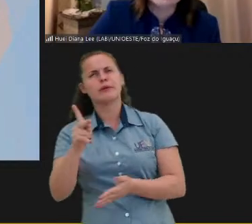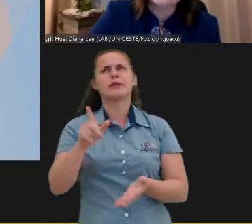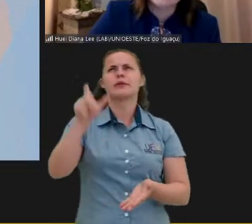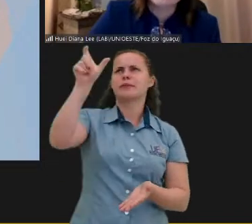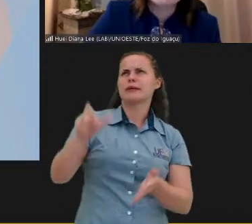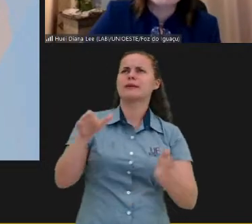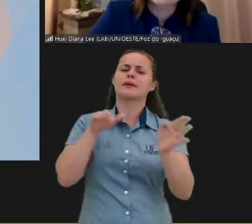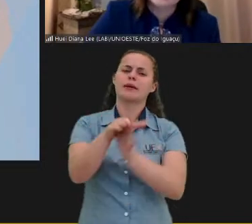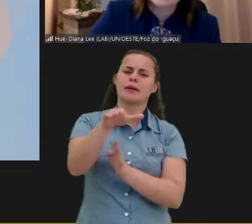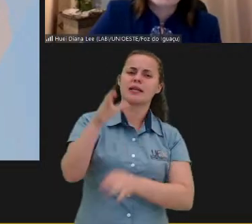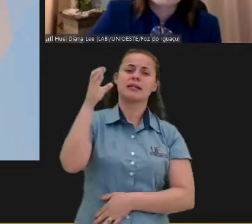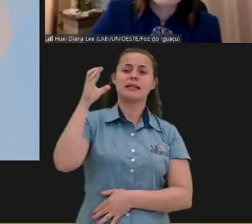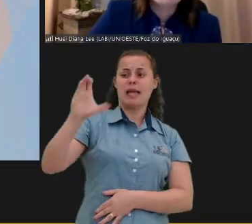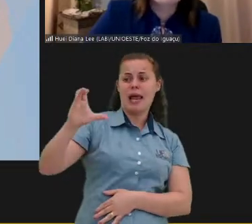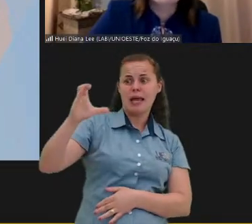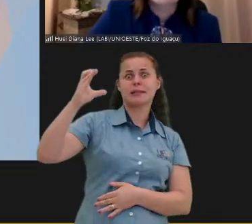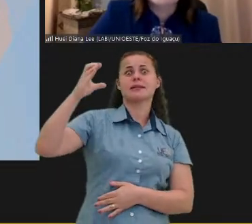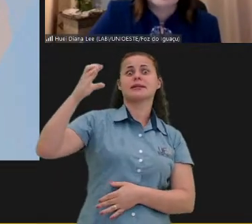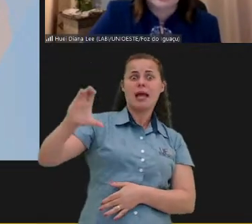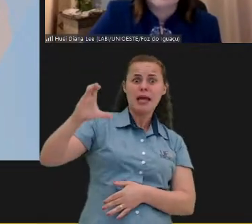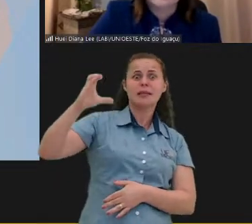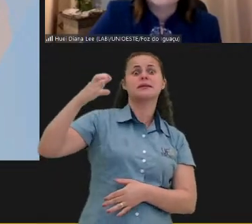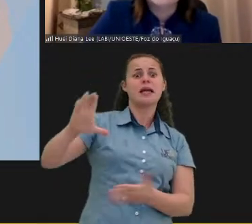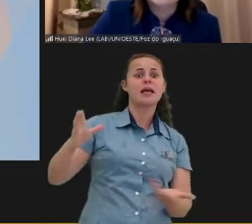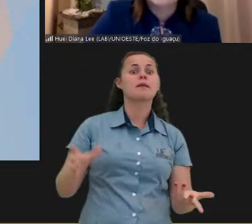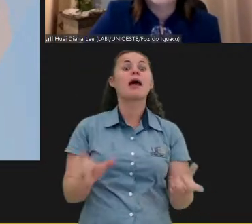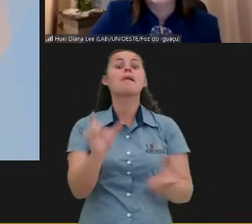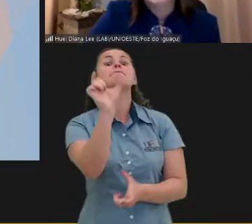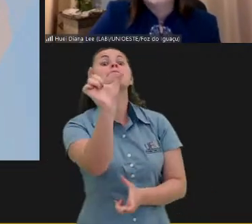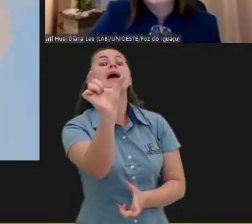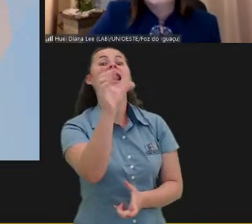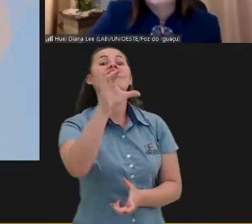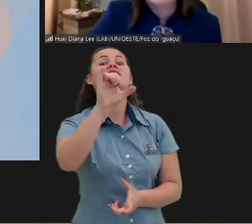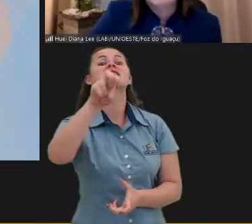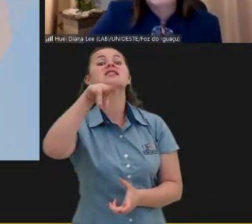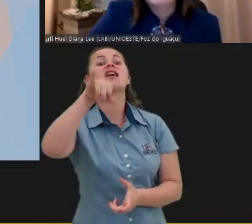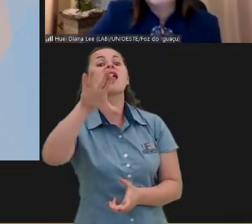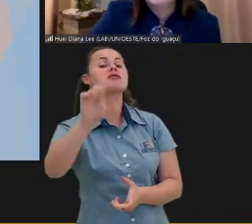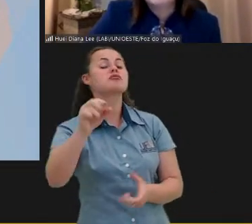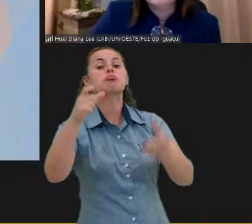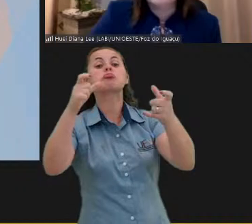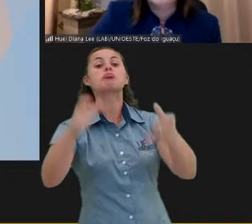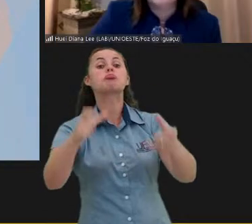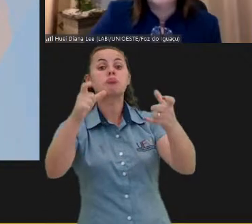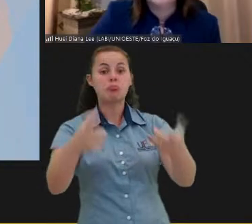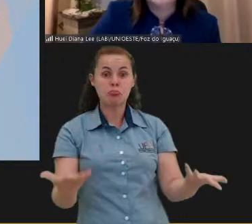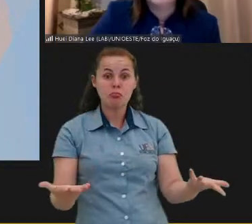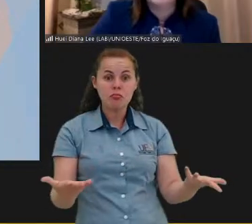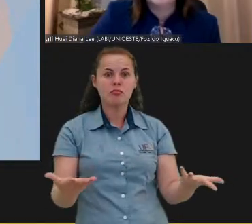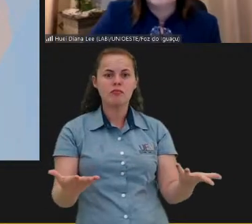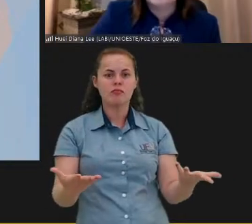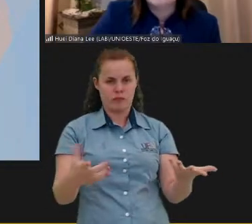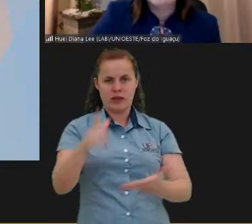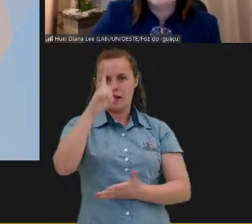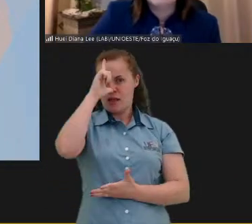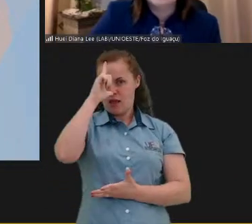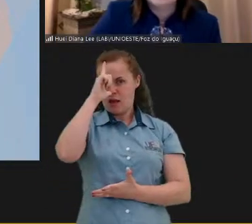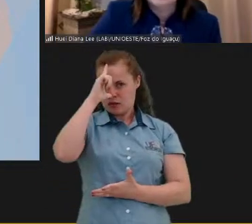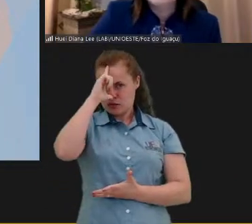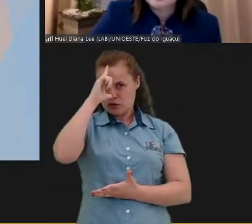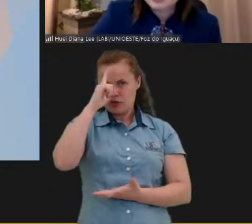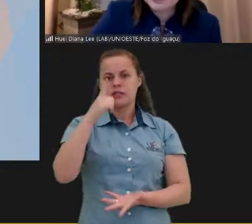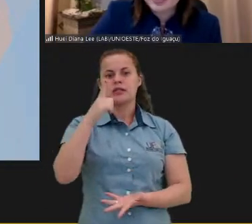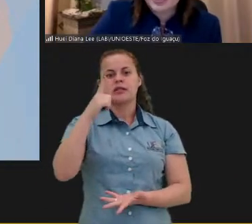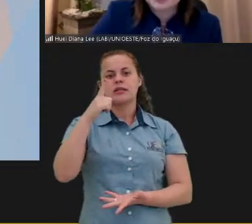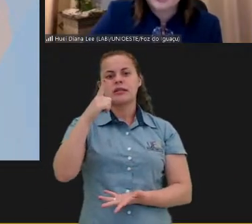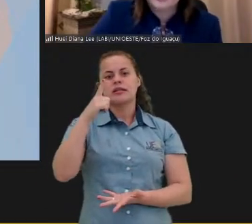falam sobre ciência. Mas de onde vem essa palavra, né? A palavra ciência, ela deriva do latim scientia, e